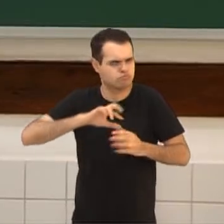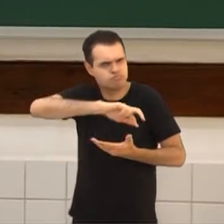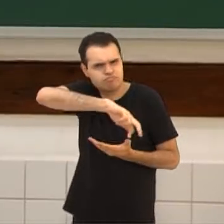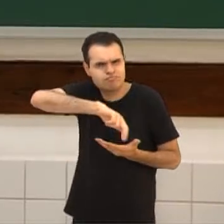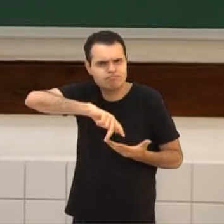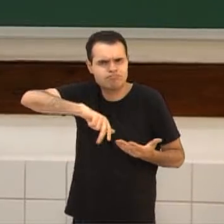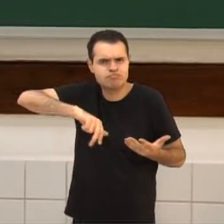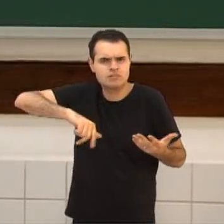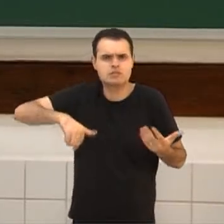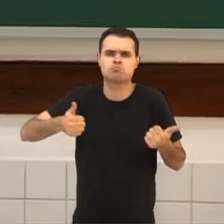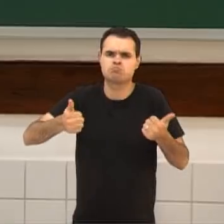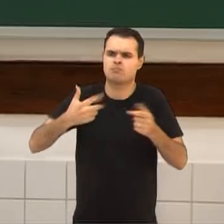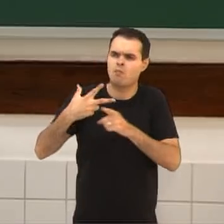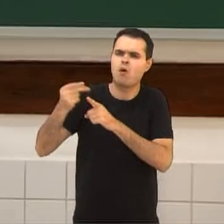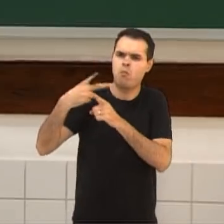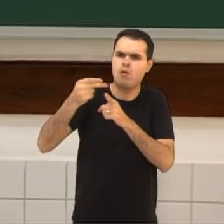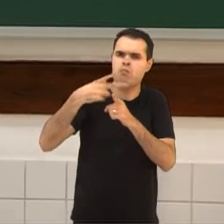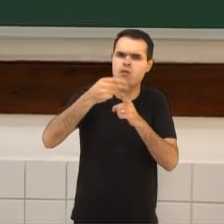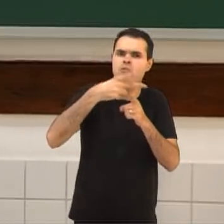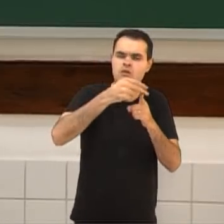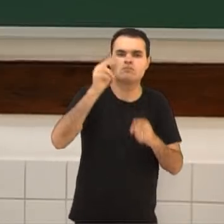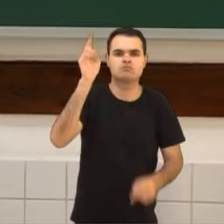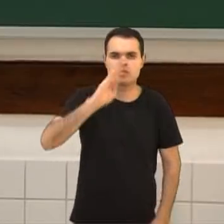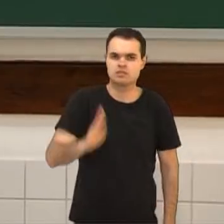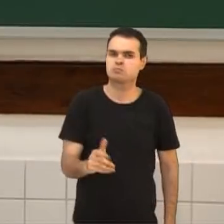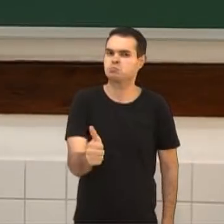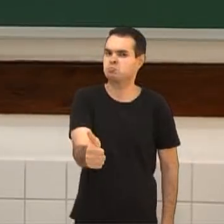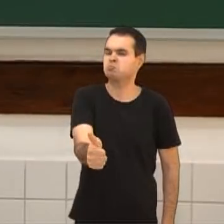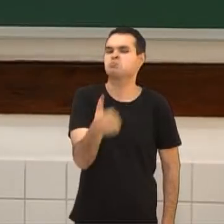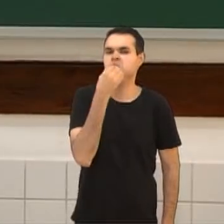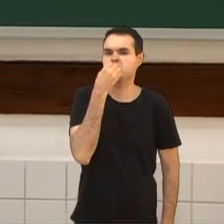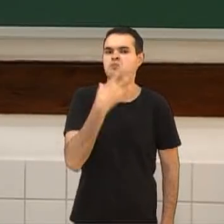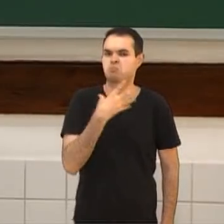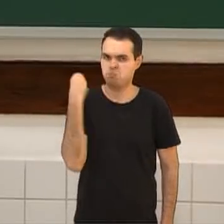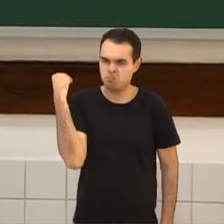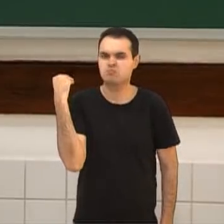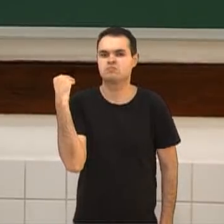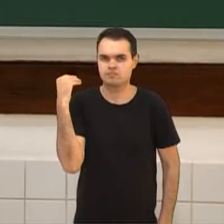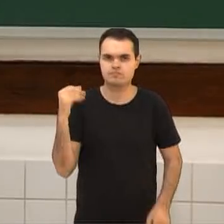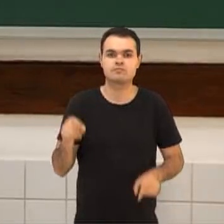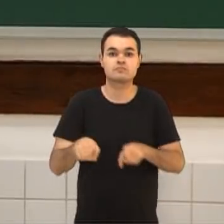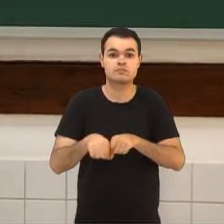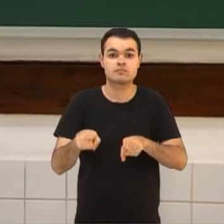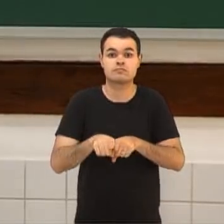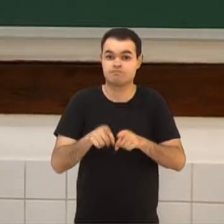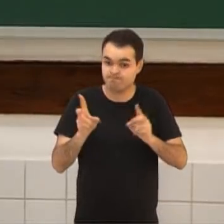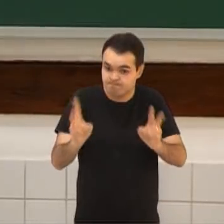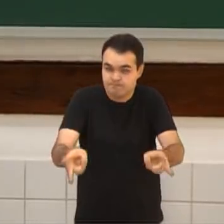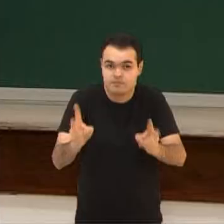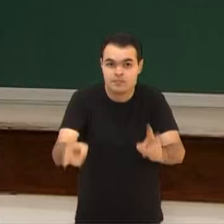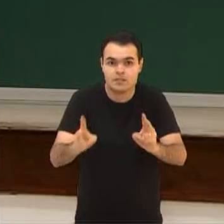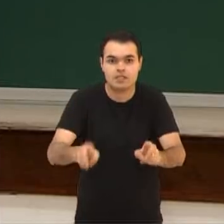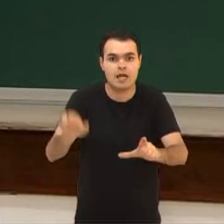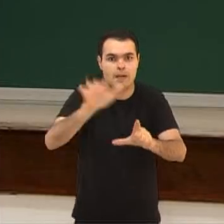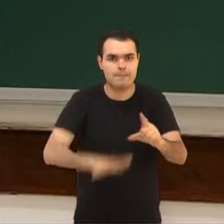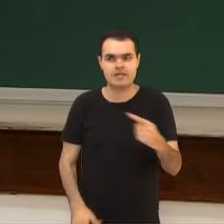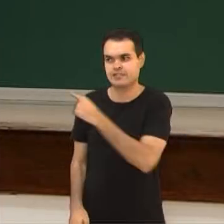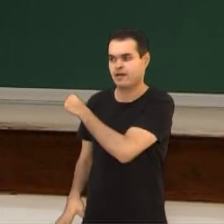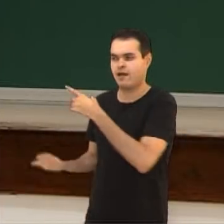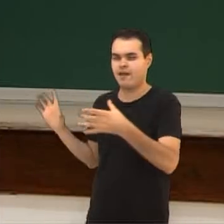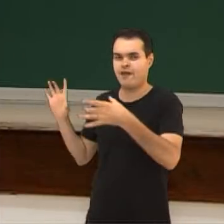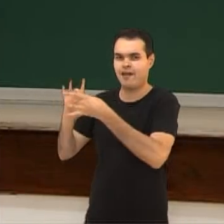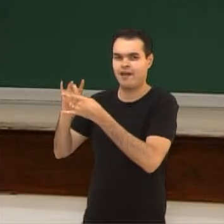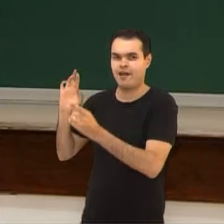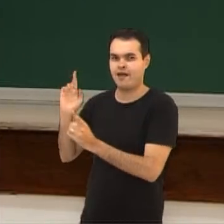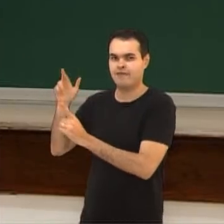muitas vitórias brasileiras na política externa, nesse setor da diplomacia. Ainda, como a imagem faz